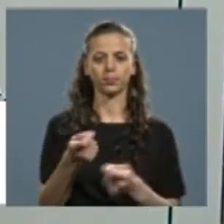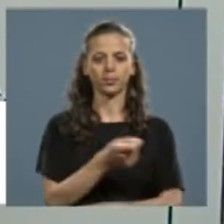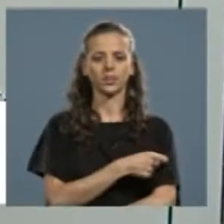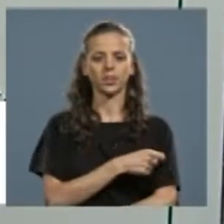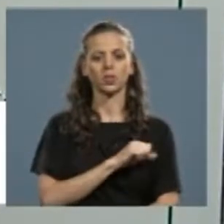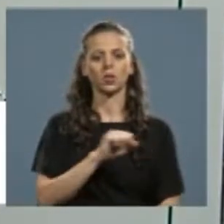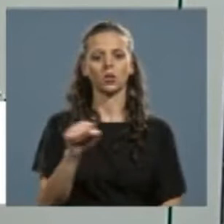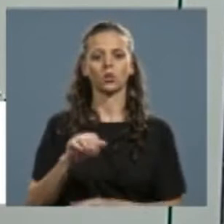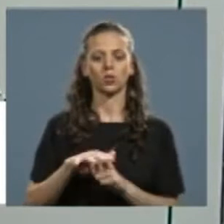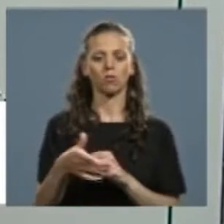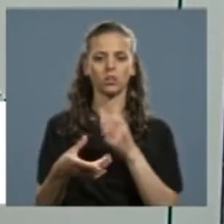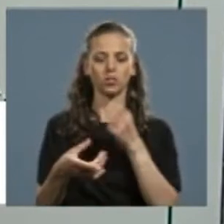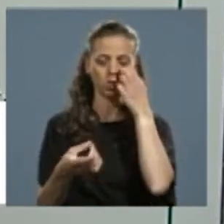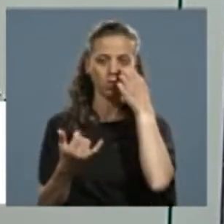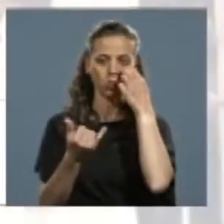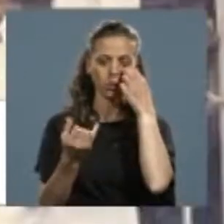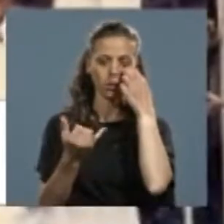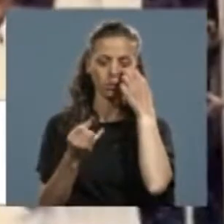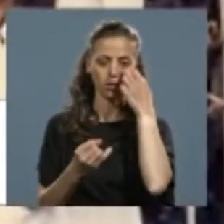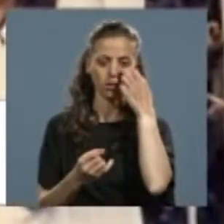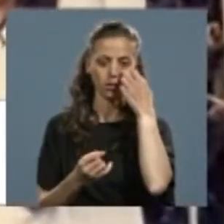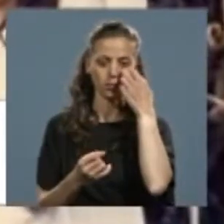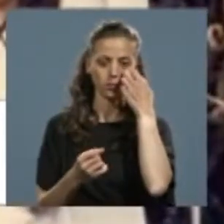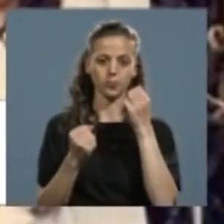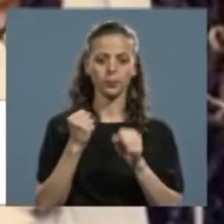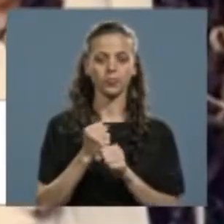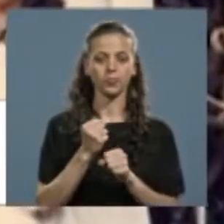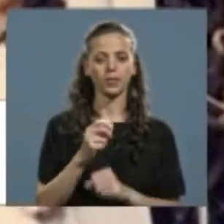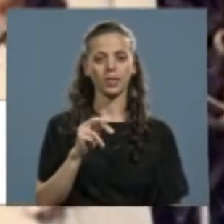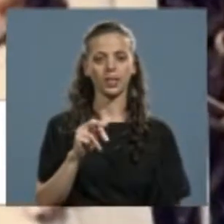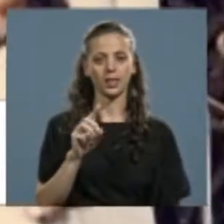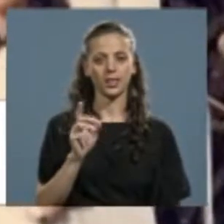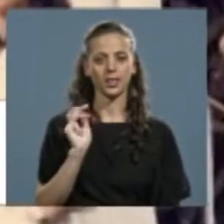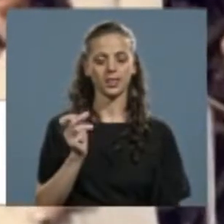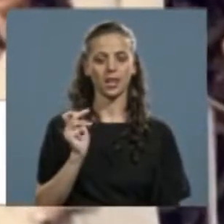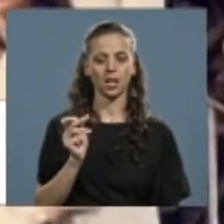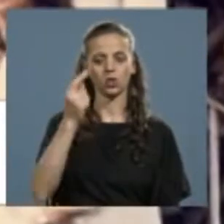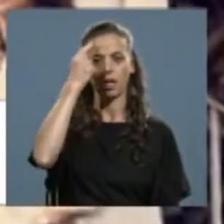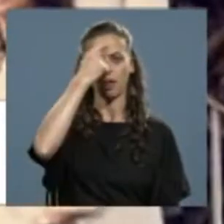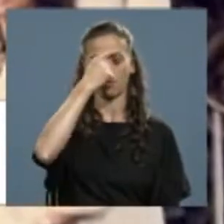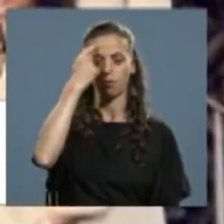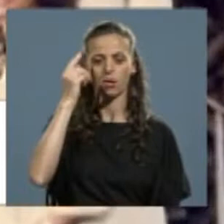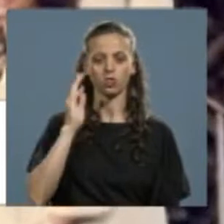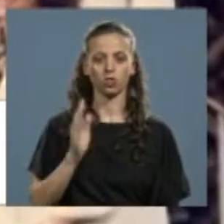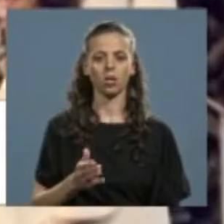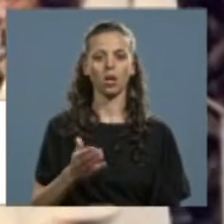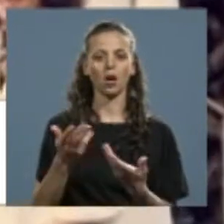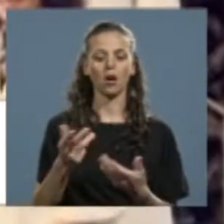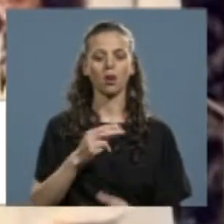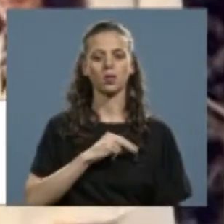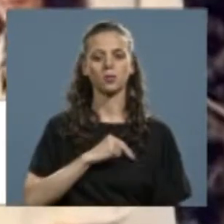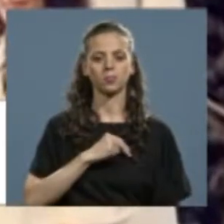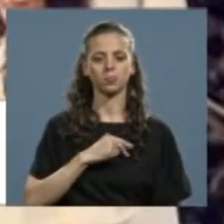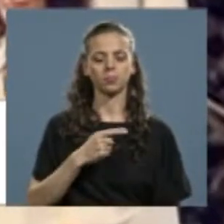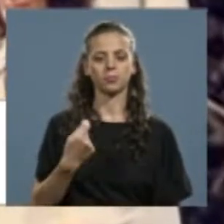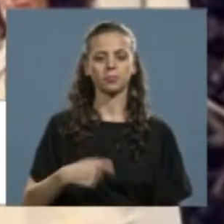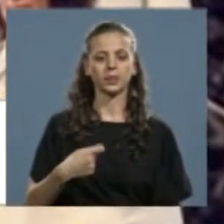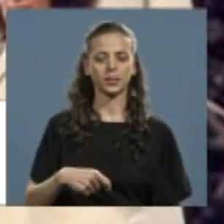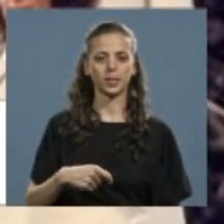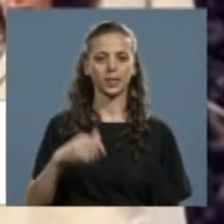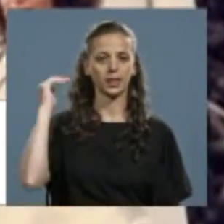Covid-19 em 2020. Com uma carreira de 36 anos em enfermagem, vai agora ser condecorada pelo Presidente